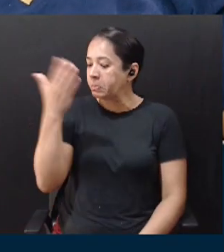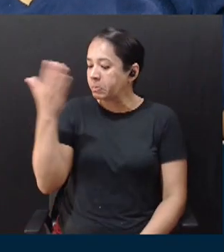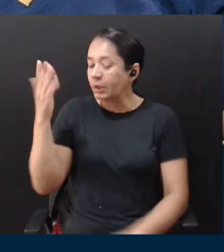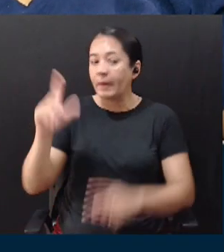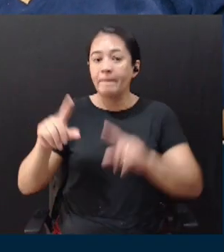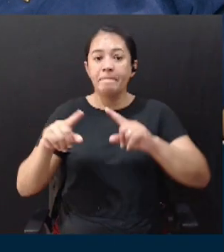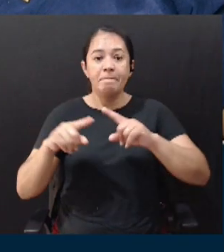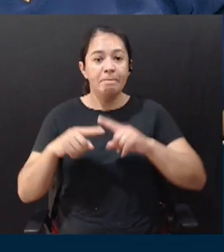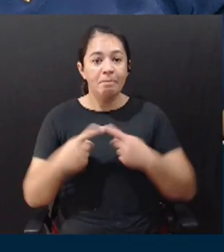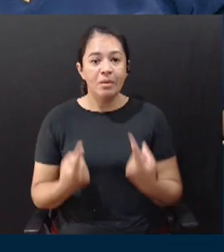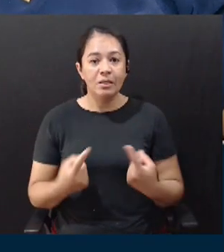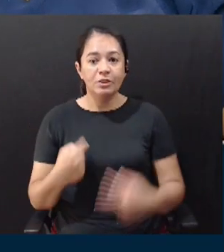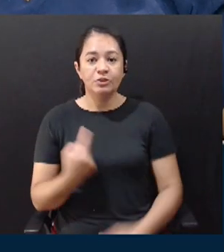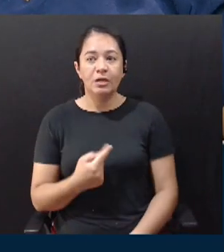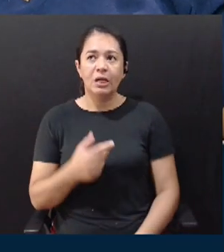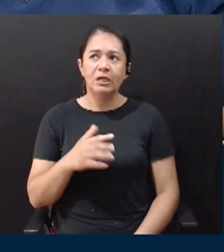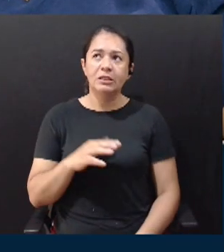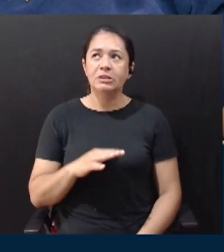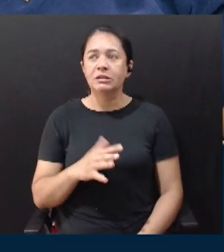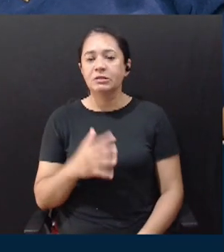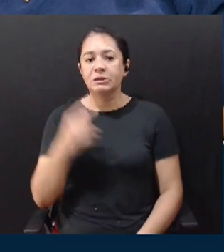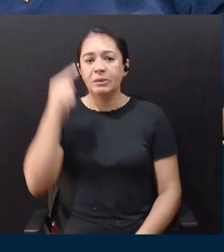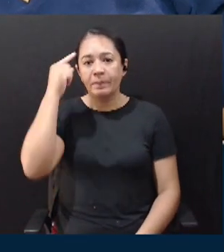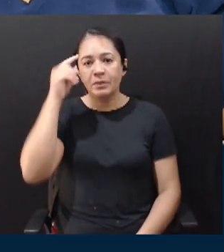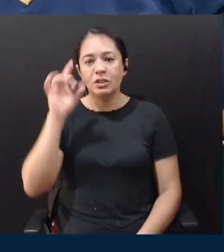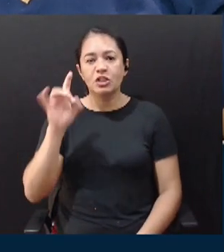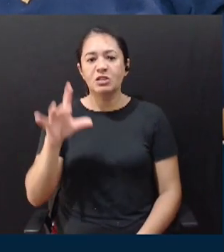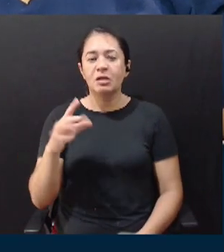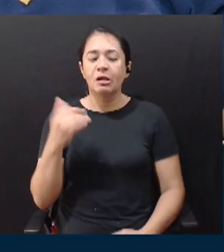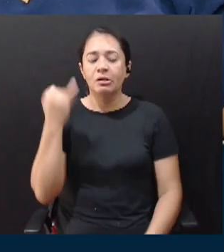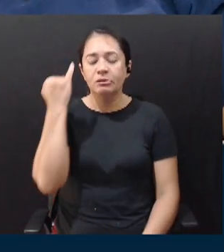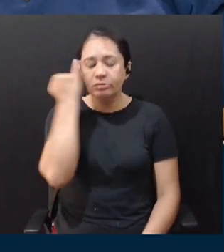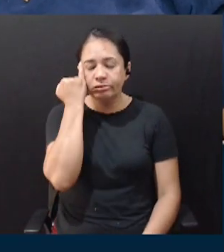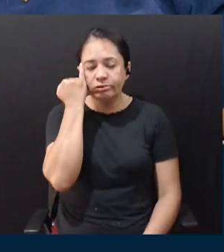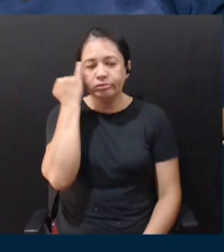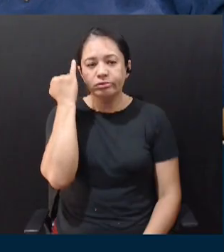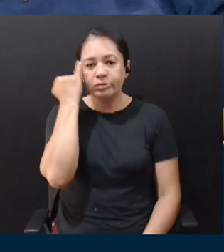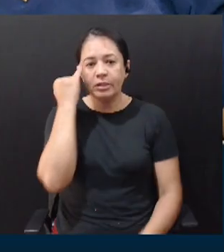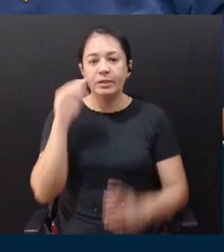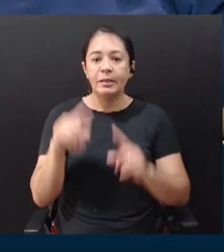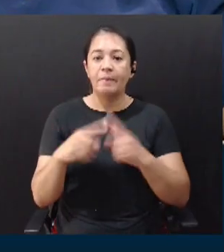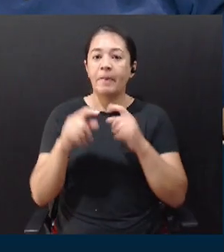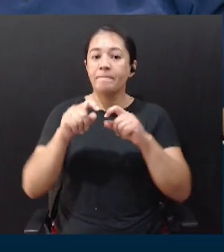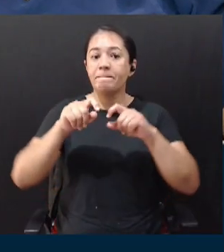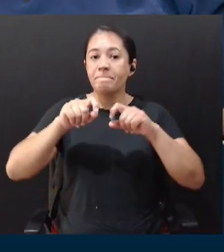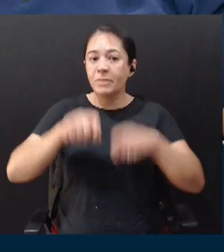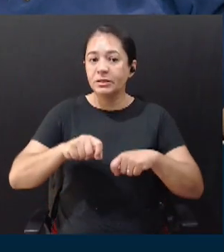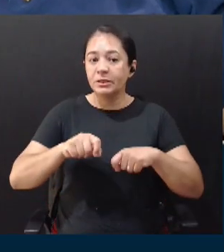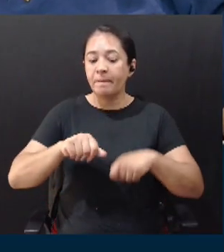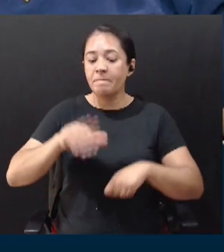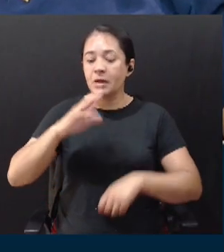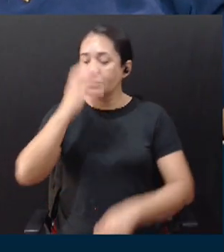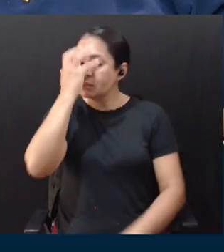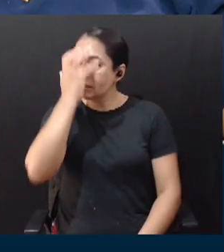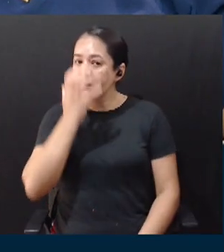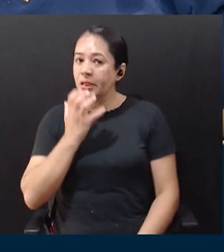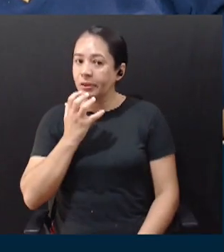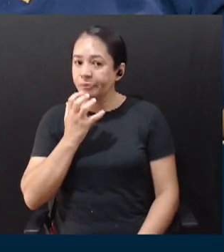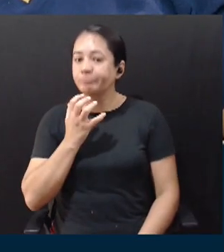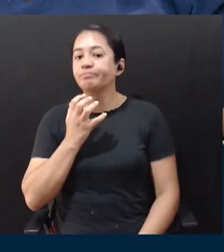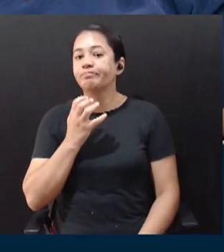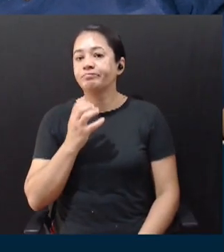às vezes acha que a gente só está com preguiça mesmo, mas pode ser algo bem mais sério, essa apatia